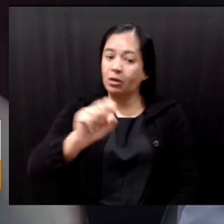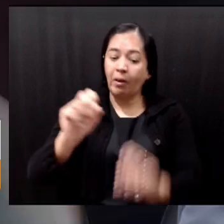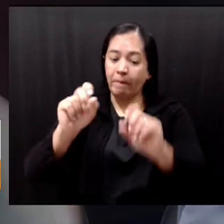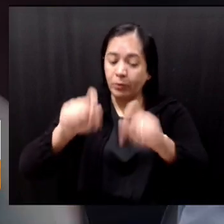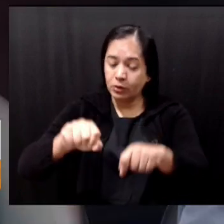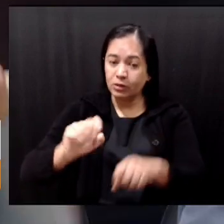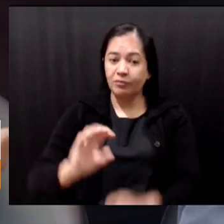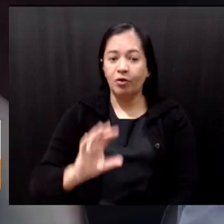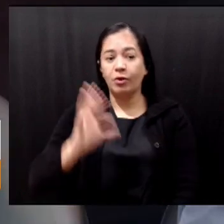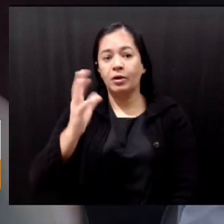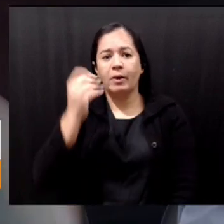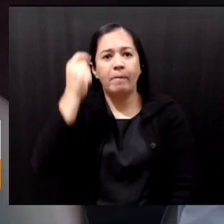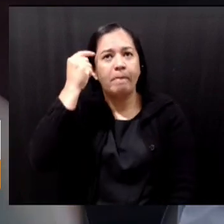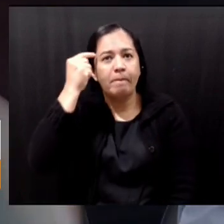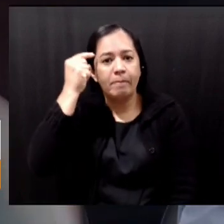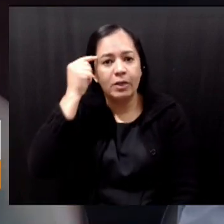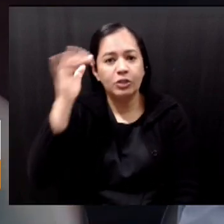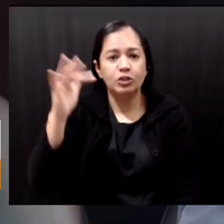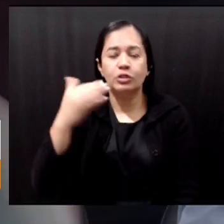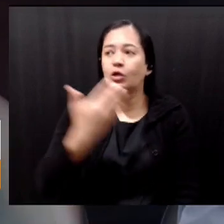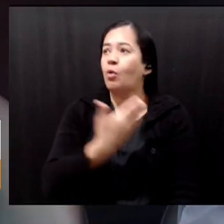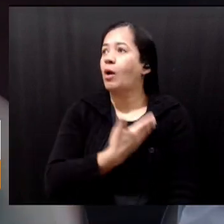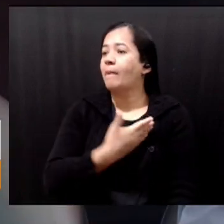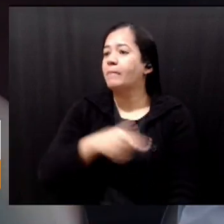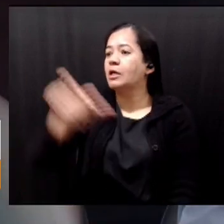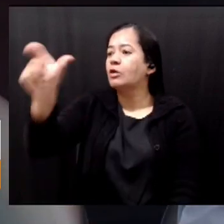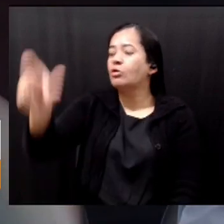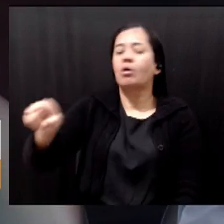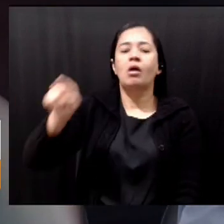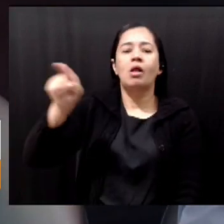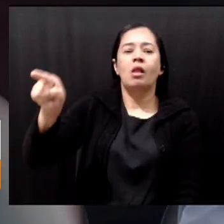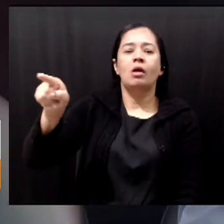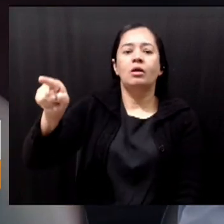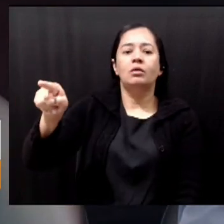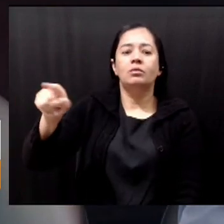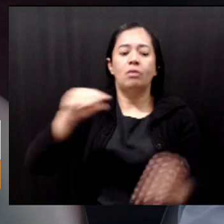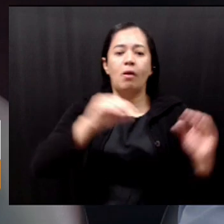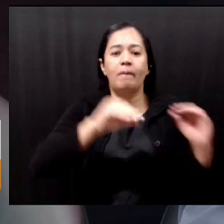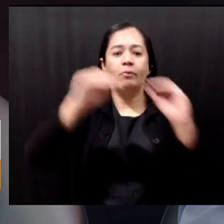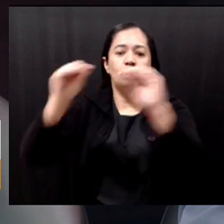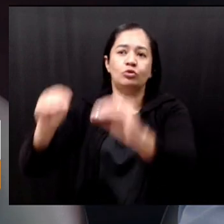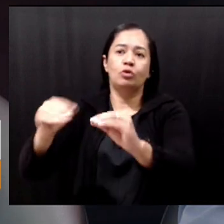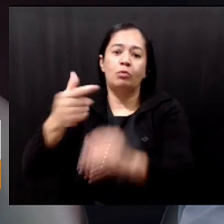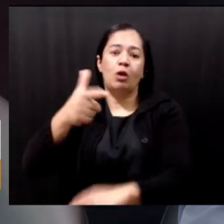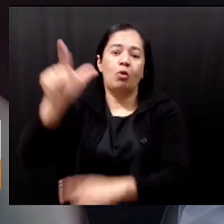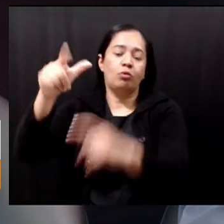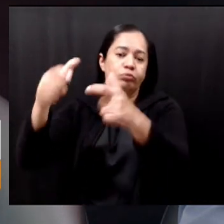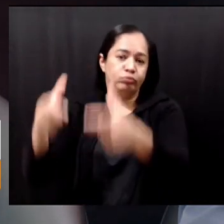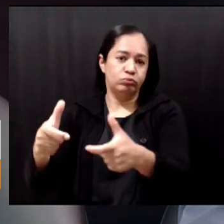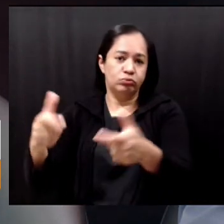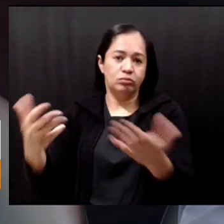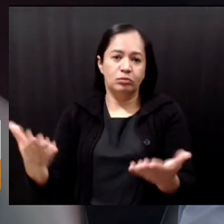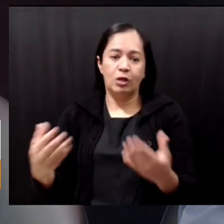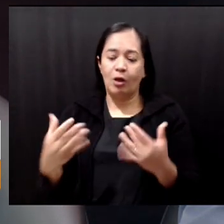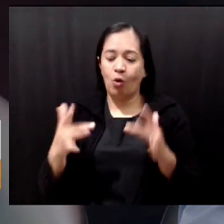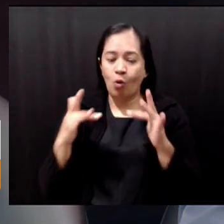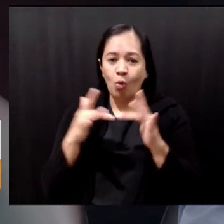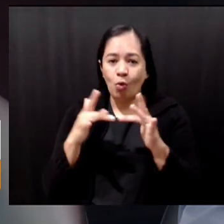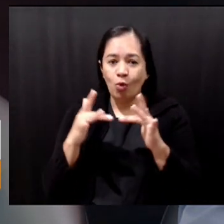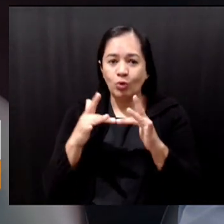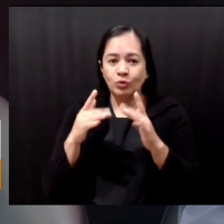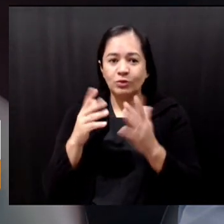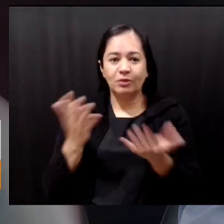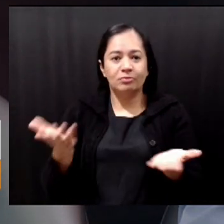né? Sou amigo de um sujeito que de repente mudou-se para outra localidade. Eu não tenho esse contato tão frequente. Isso